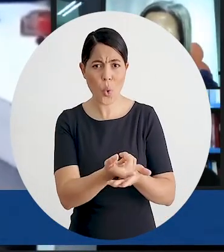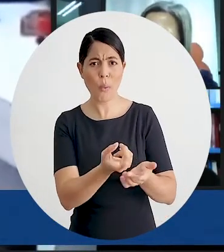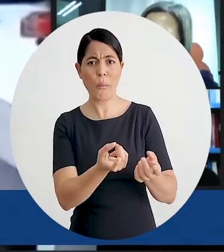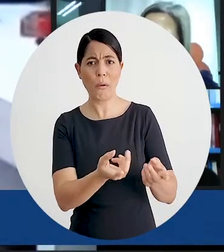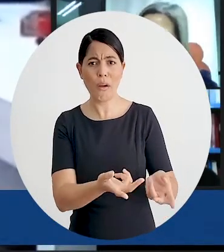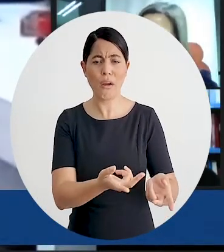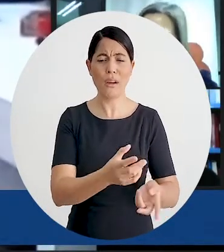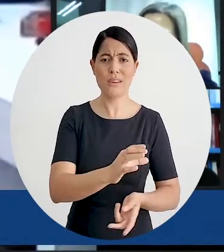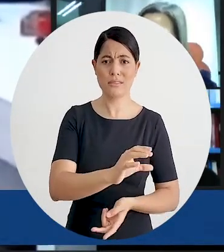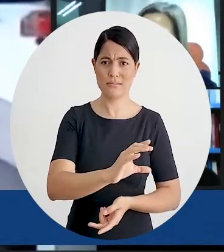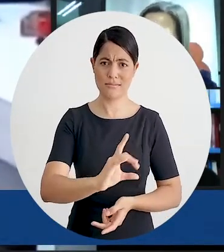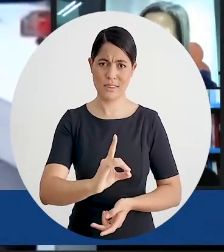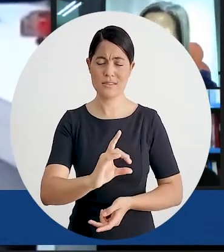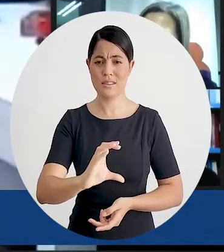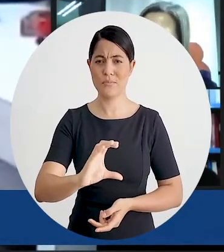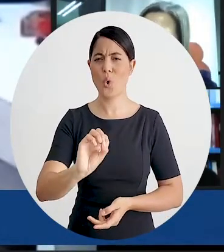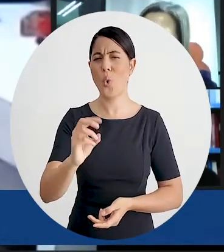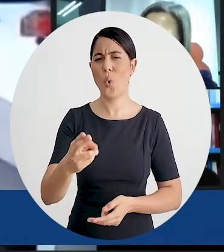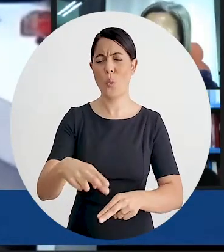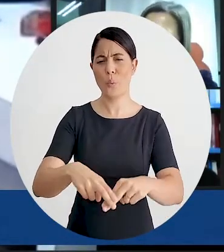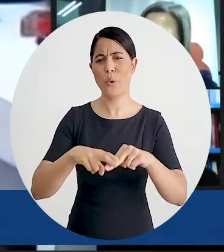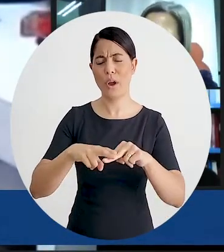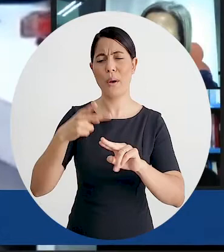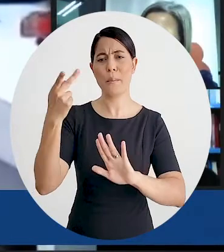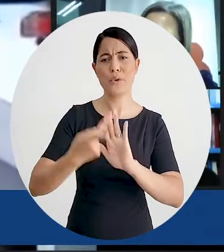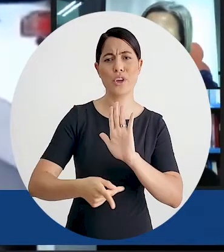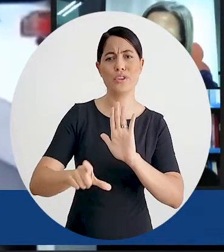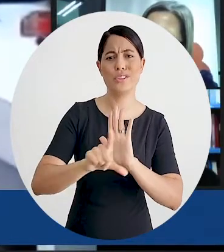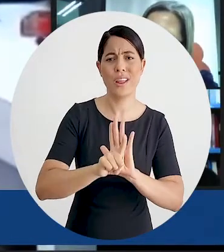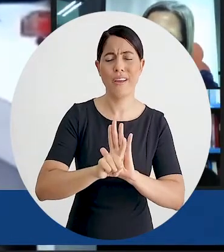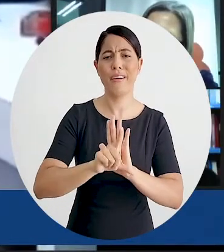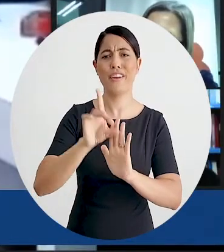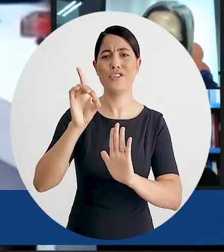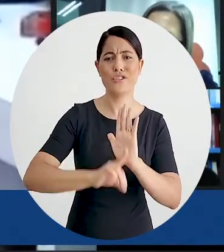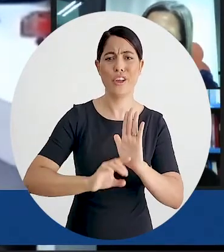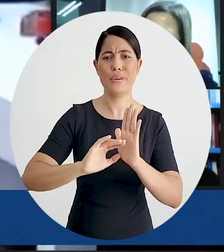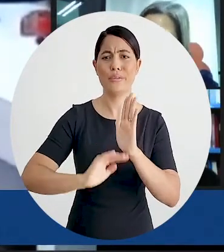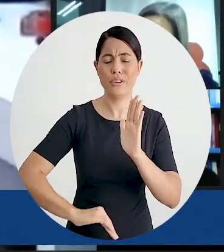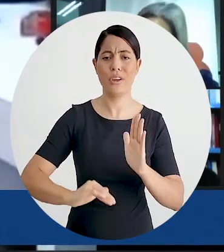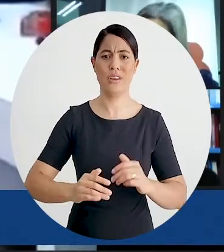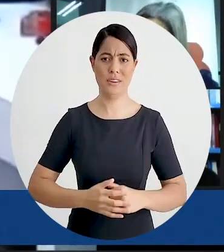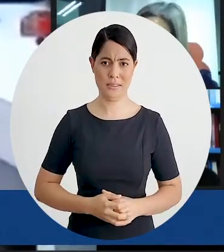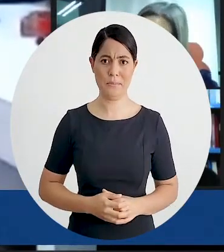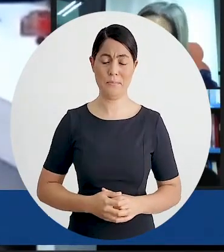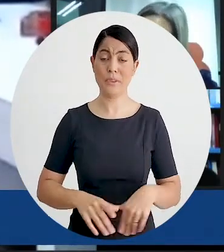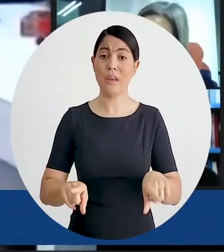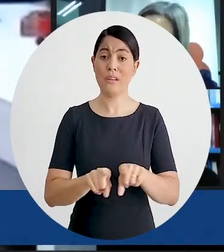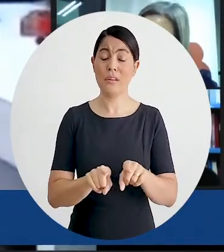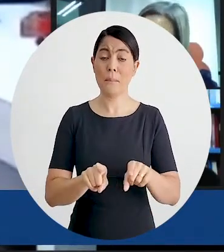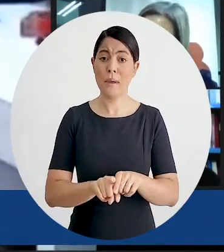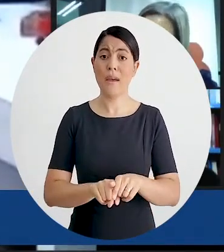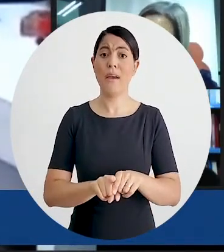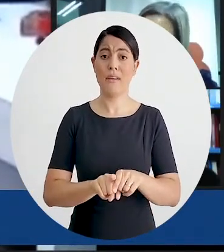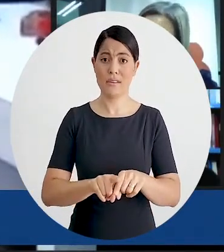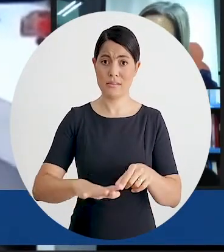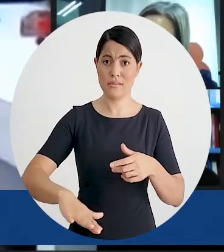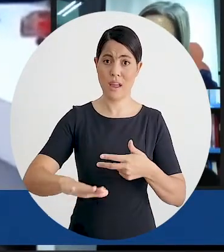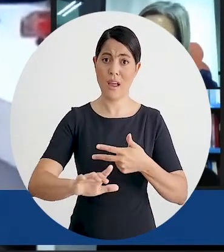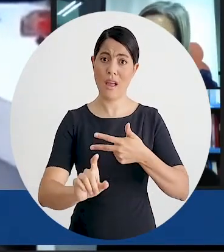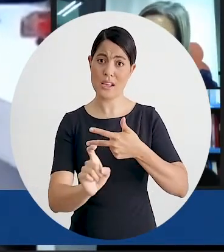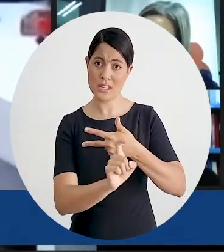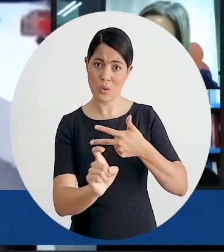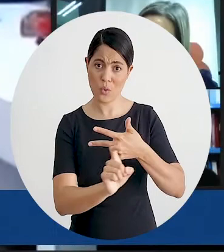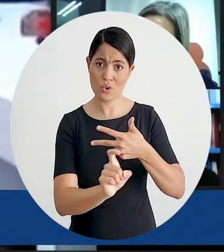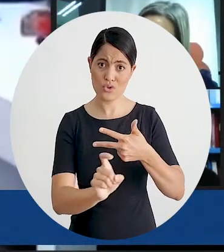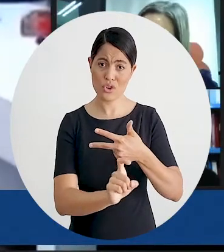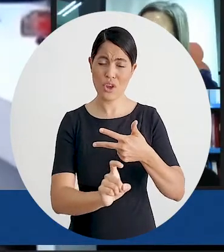verdadeira desconstrução, seja por projetos de leis que ferem os direitos conquistados, já pelo Poder Executivo, com medidas